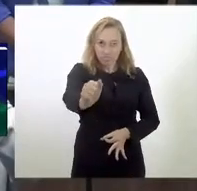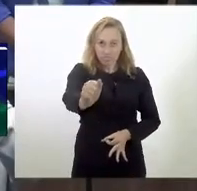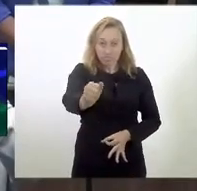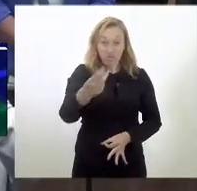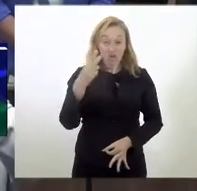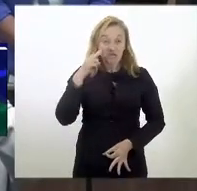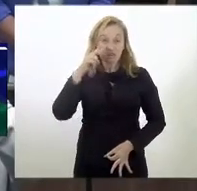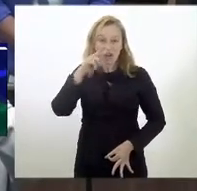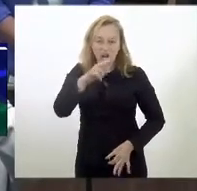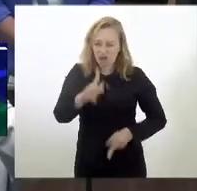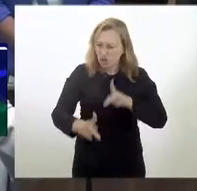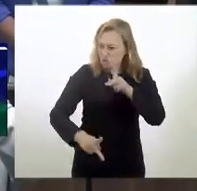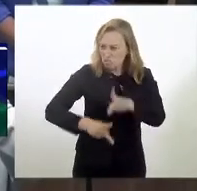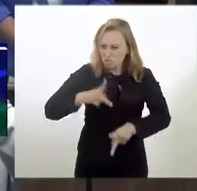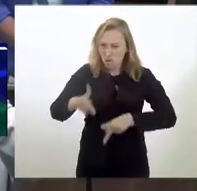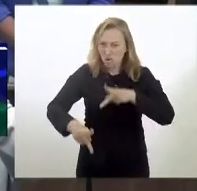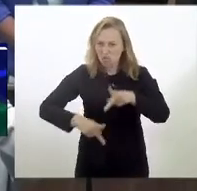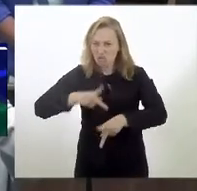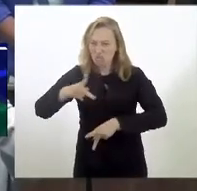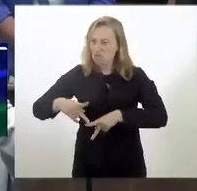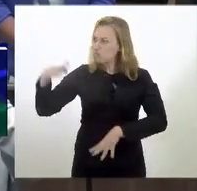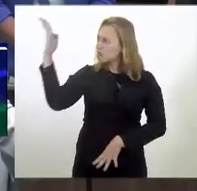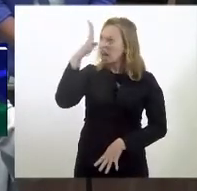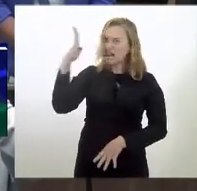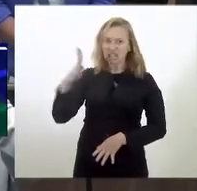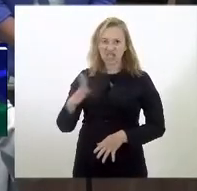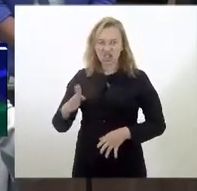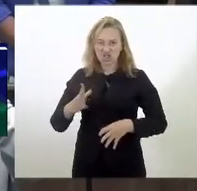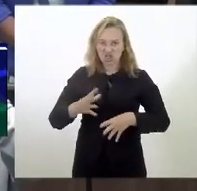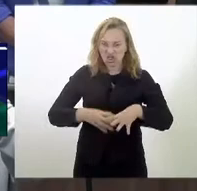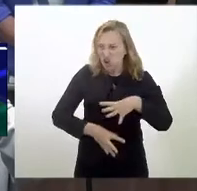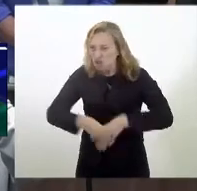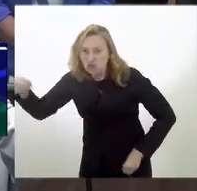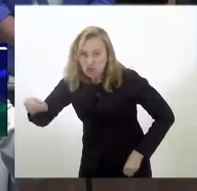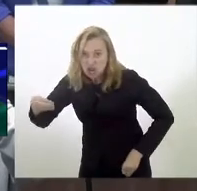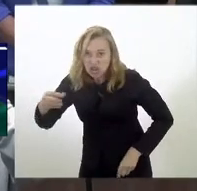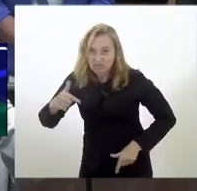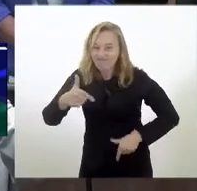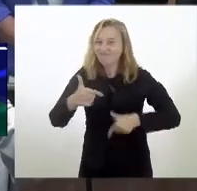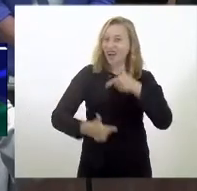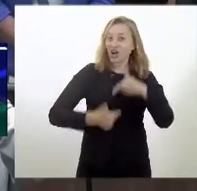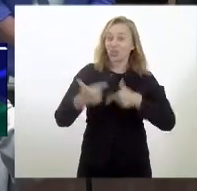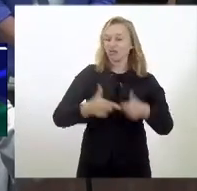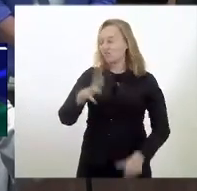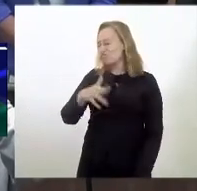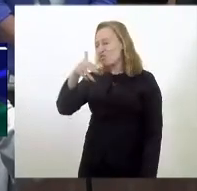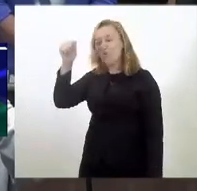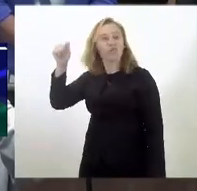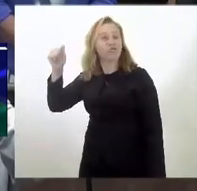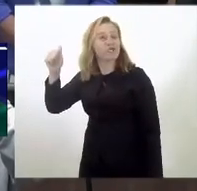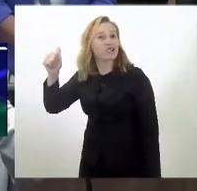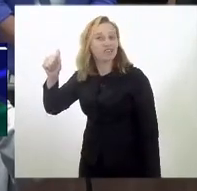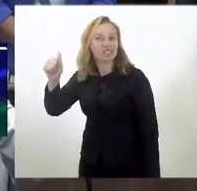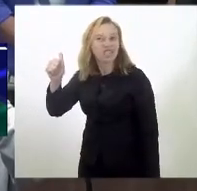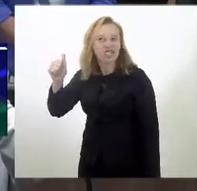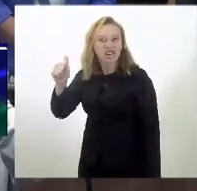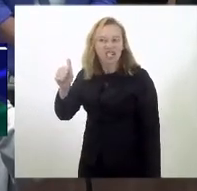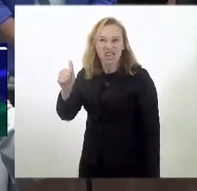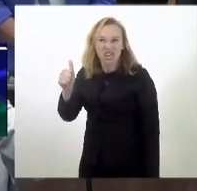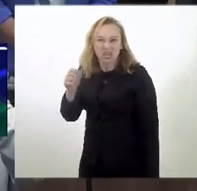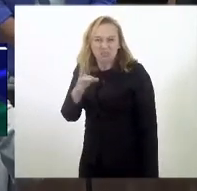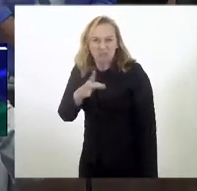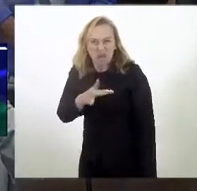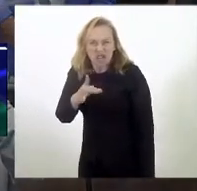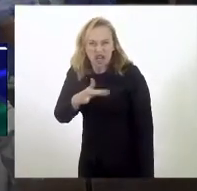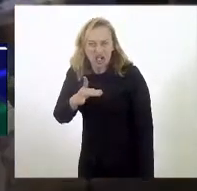forte, verás que um filho teu não foge à luta, nem teme quem